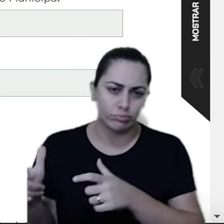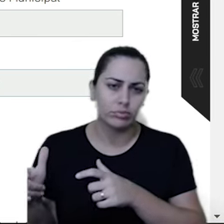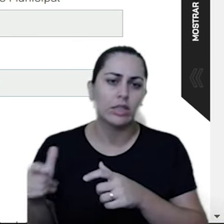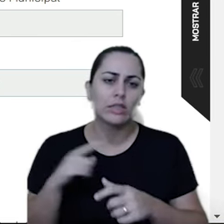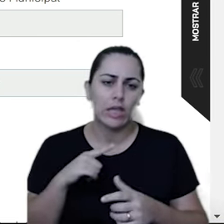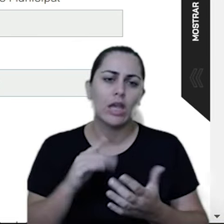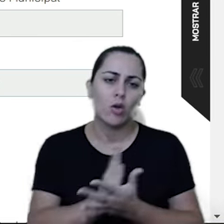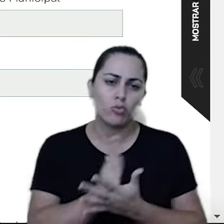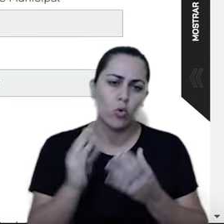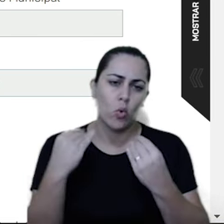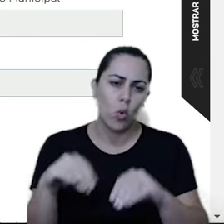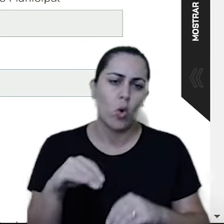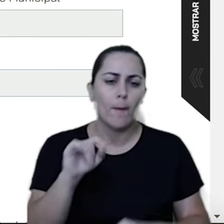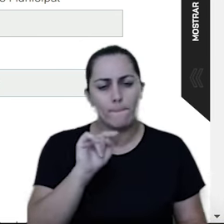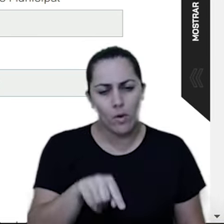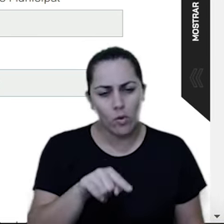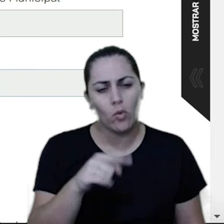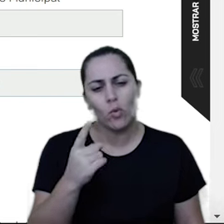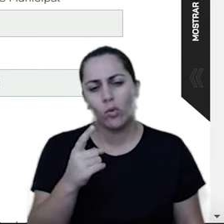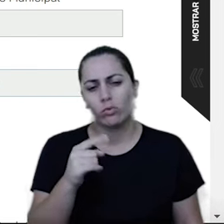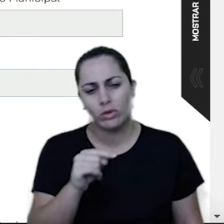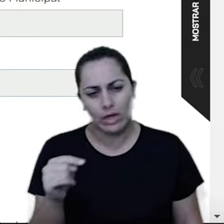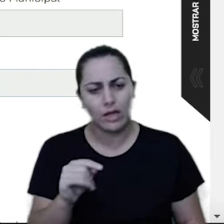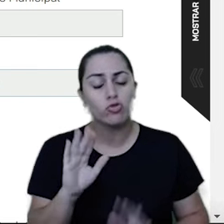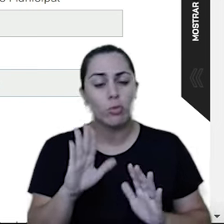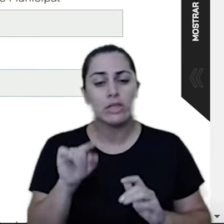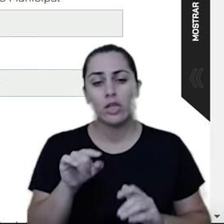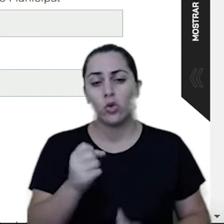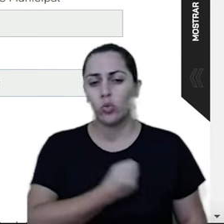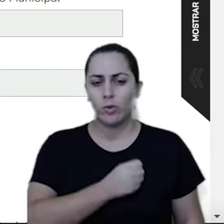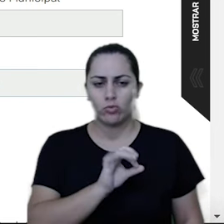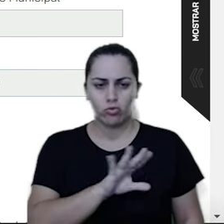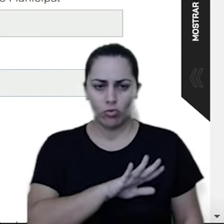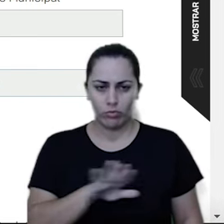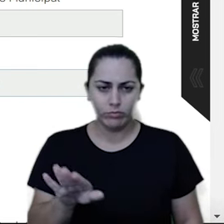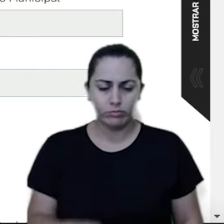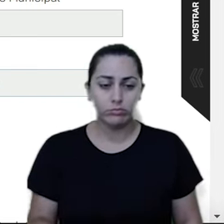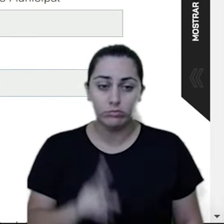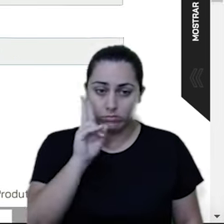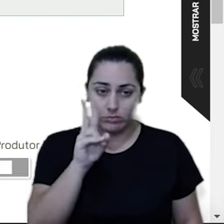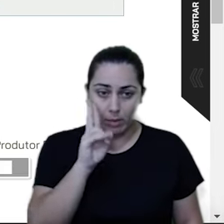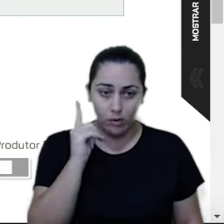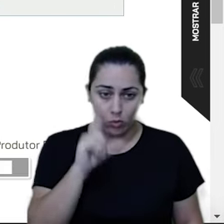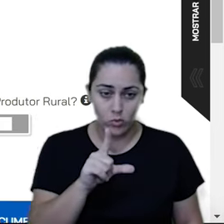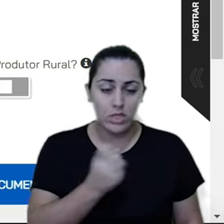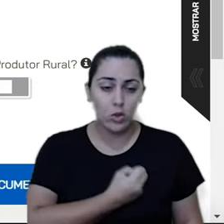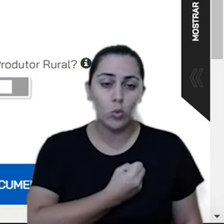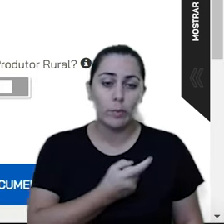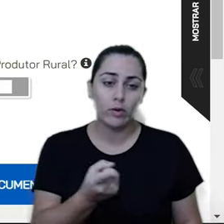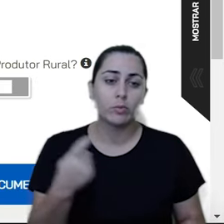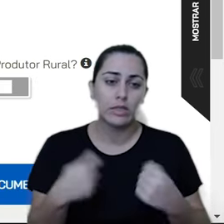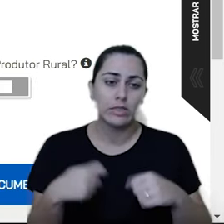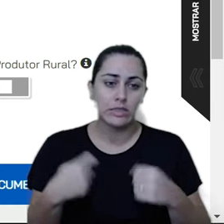eles vêm com algum formato com um ponto e tal você eh coloque só número e Relembrando né para conseguir o número da inscrição